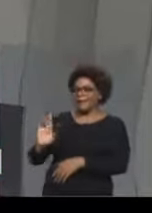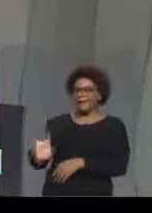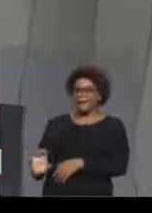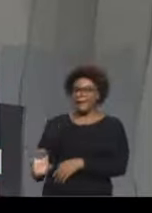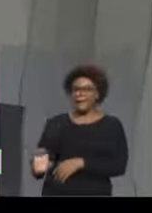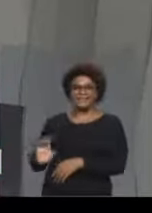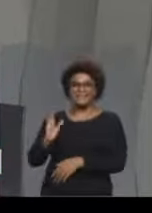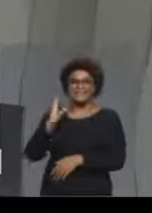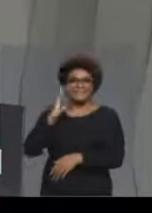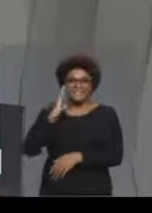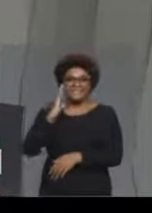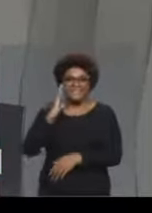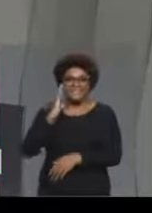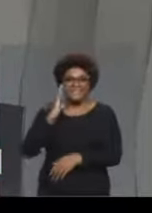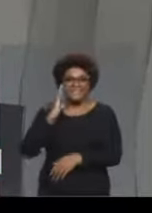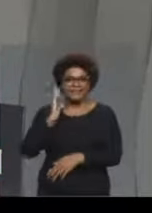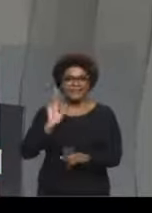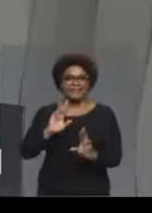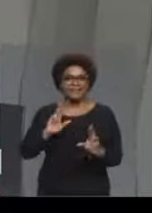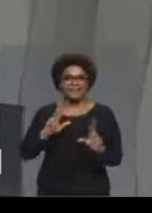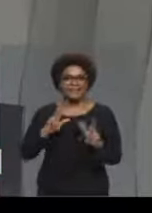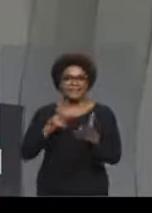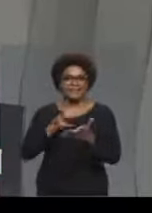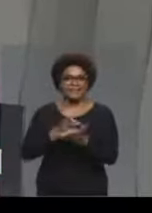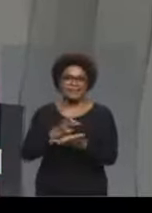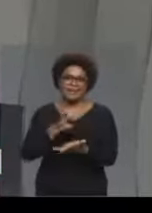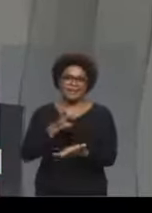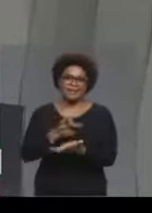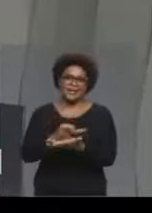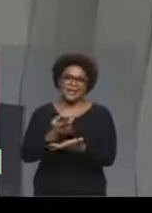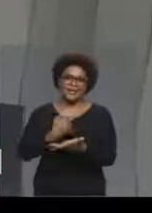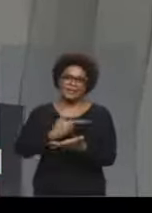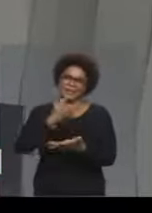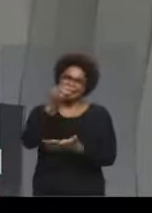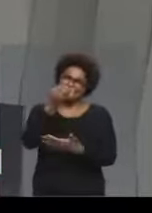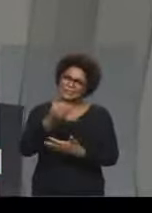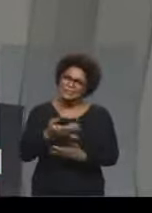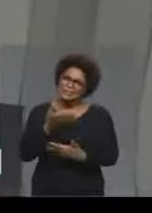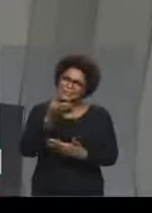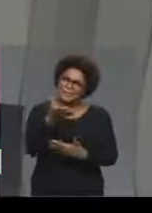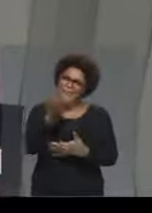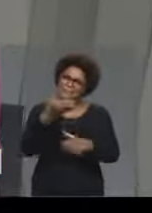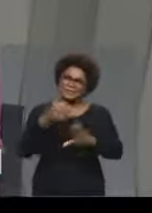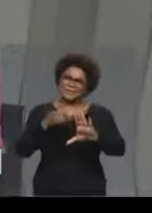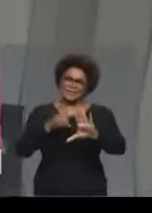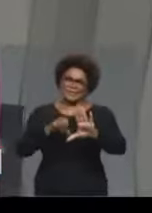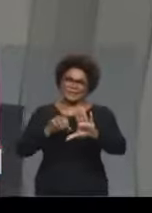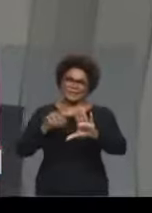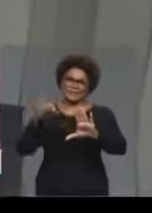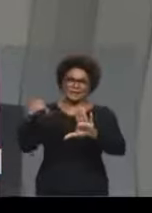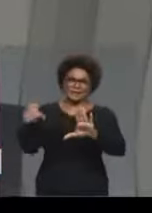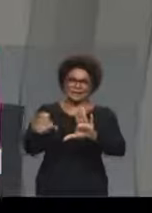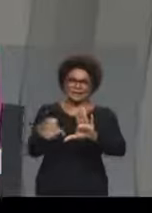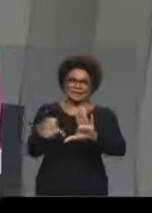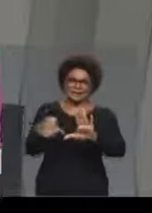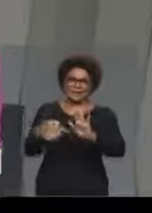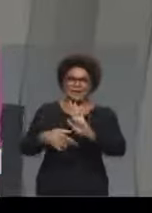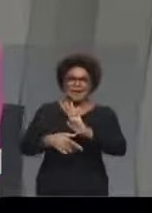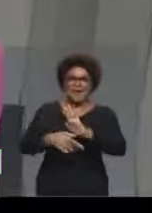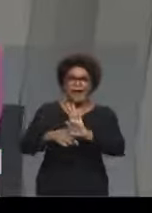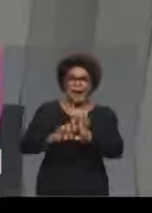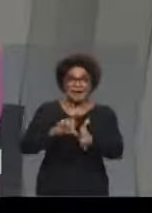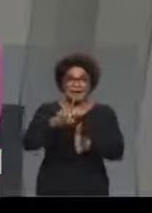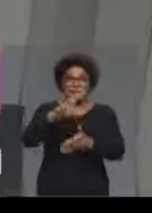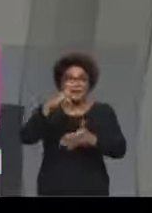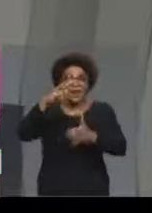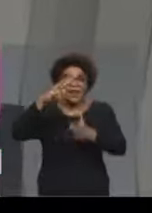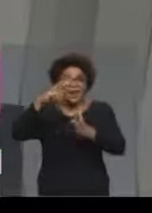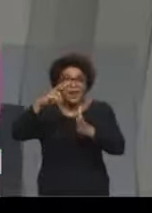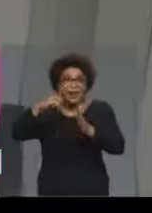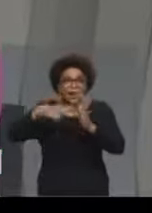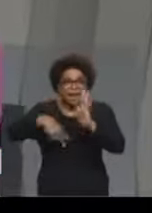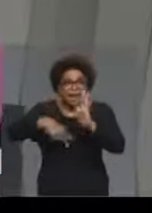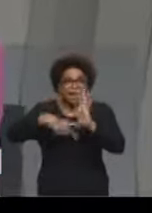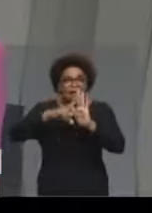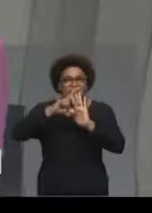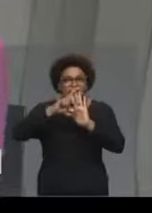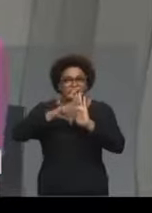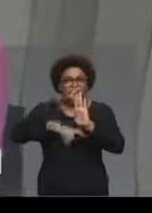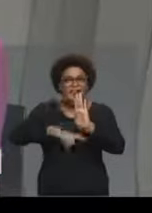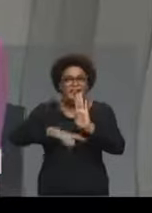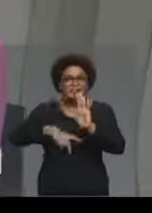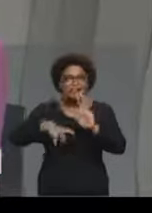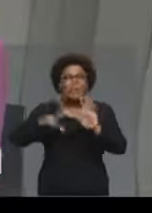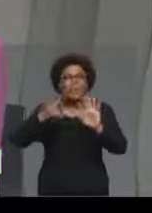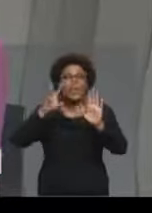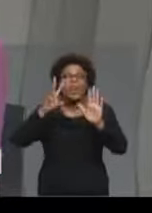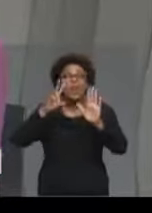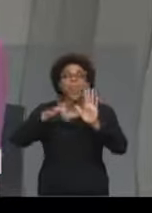falo isso nas minhas aulas. Antes, às vezes, de ler o texto, você lê o enunciado. Né? Por quê?